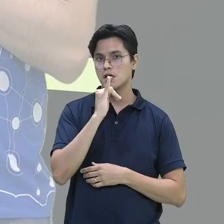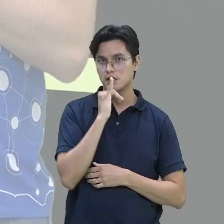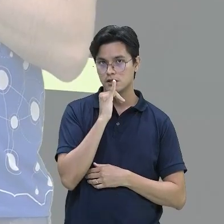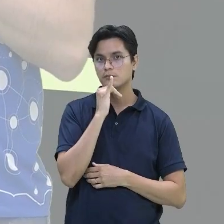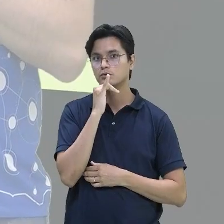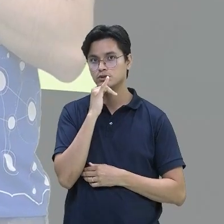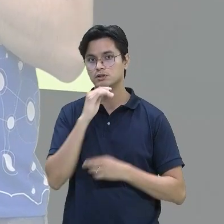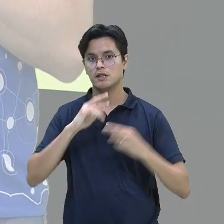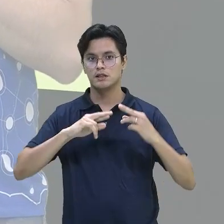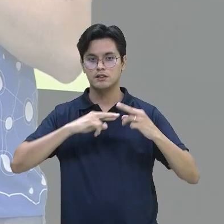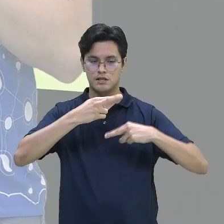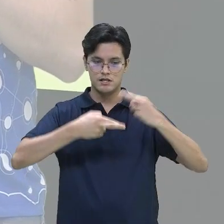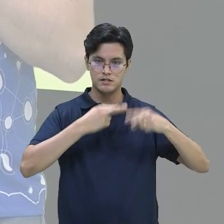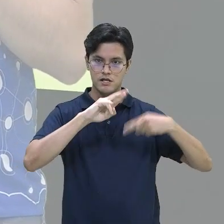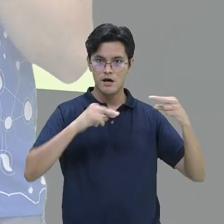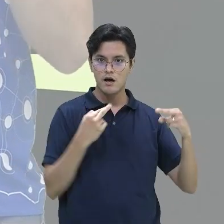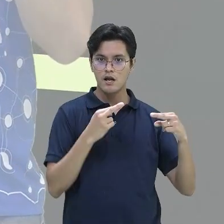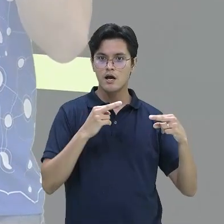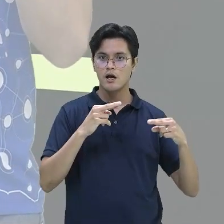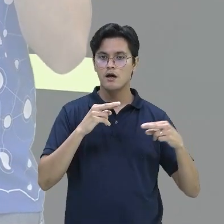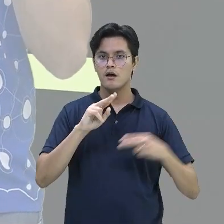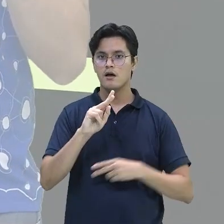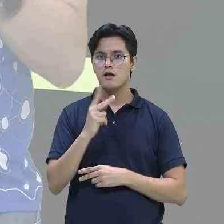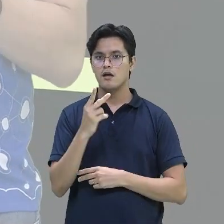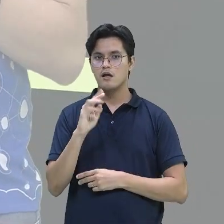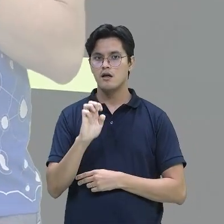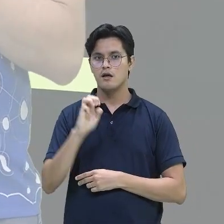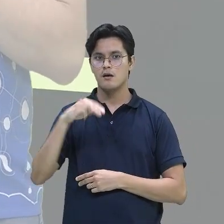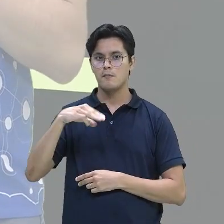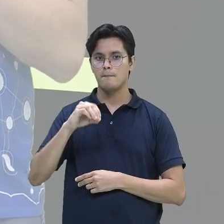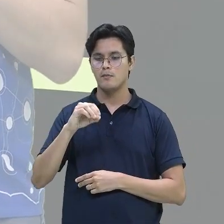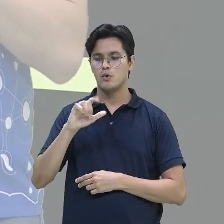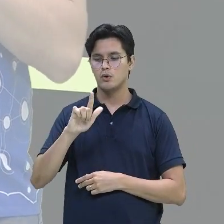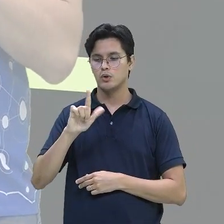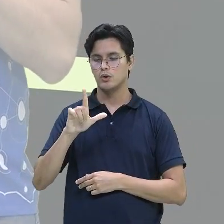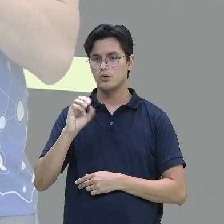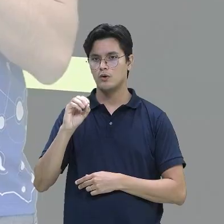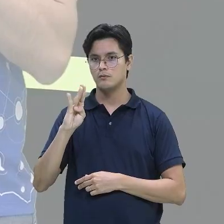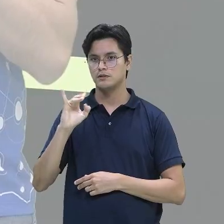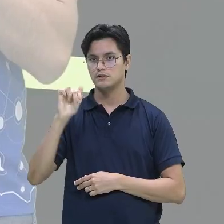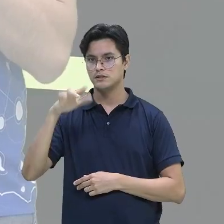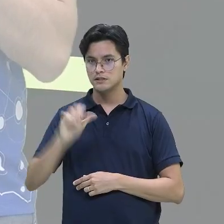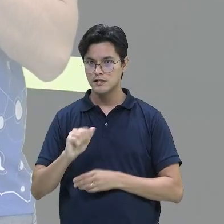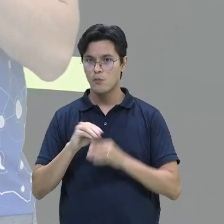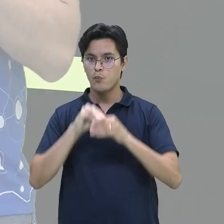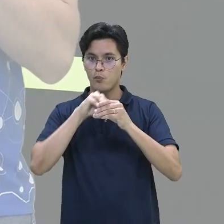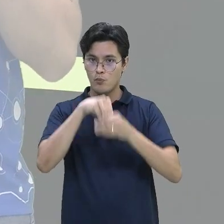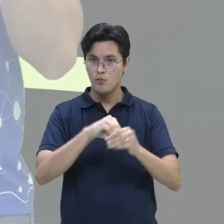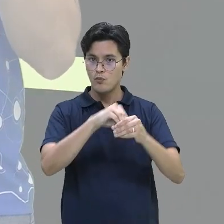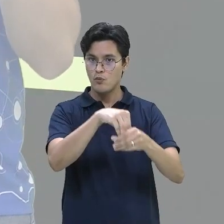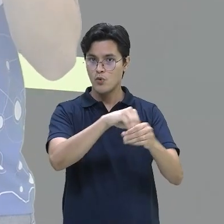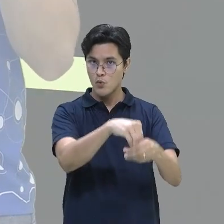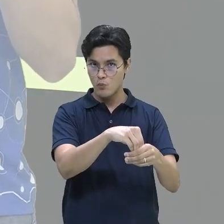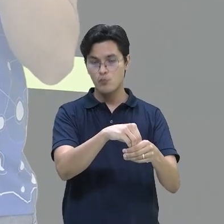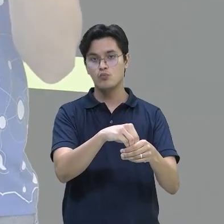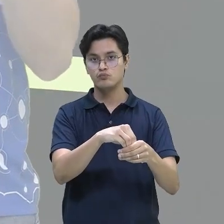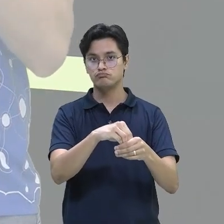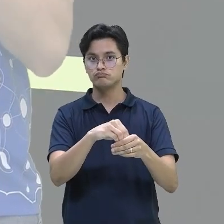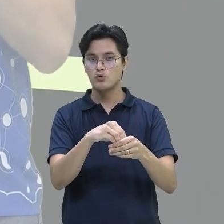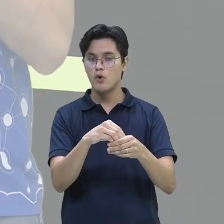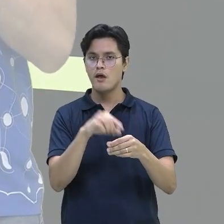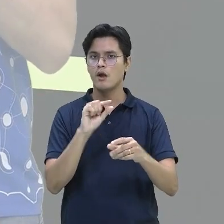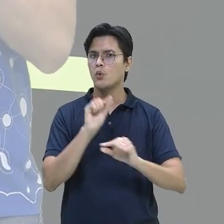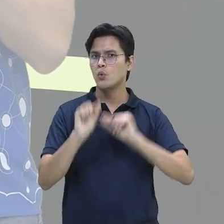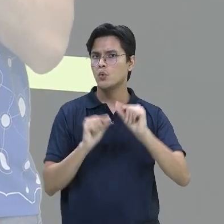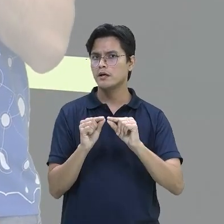mioglobina. A mioglobina, ela vai armazenar oxigênio nos músculos, tá? Tem uma estrutura terciária